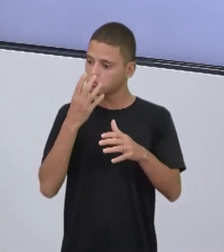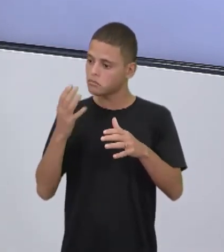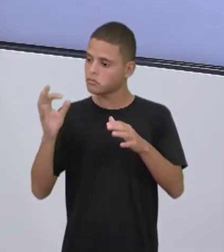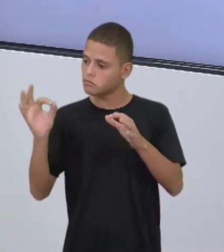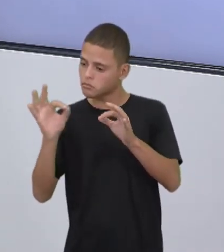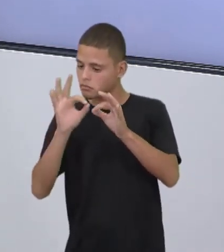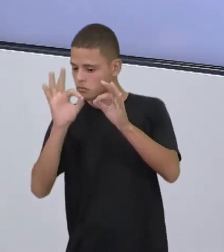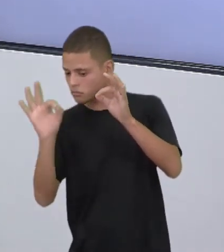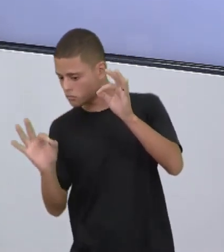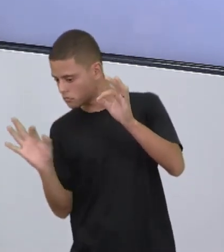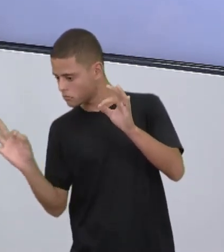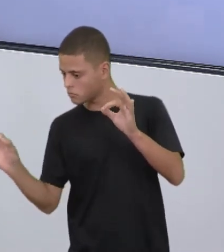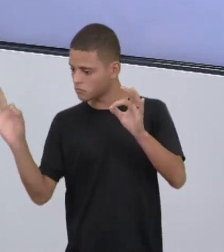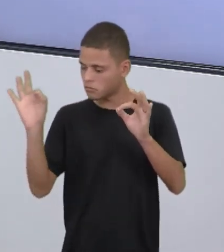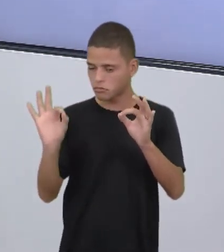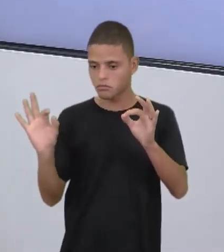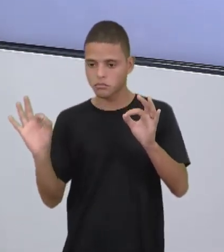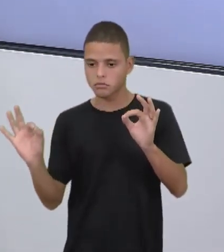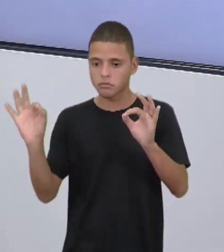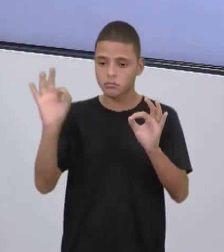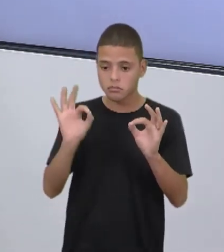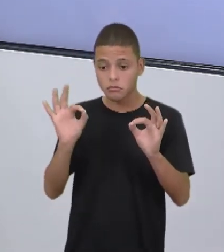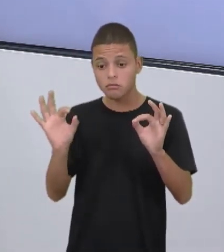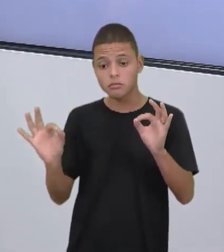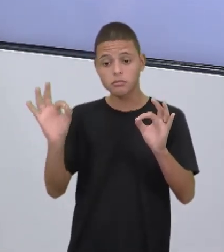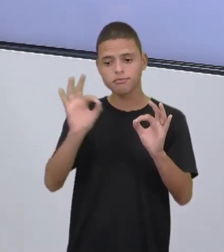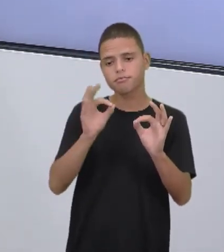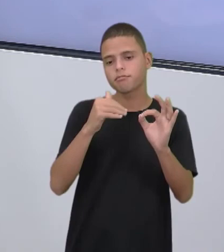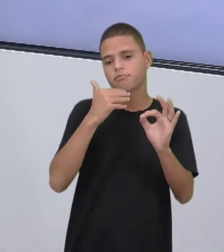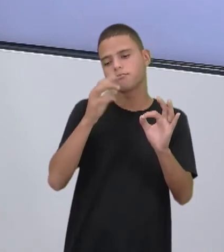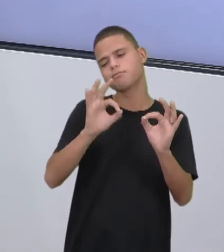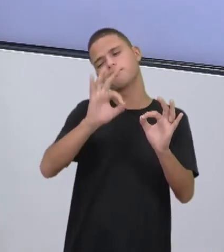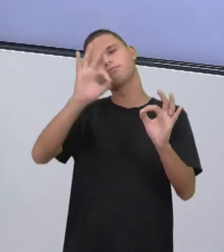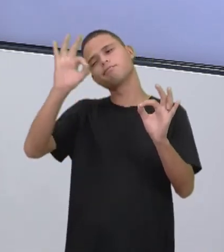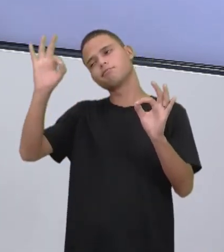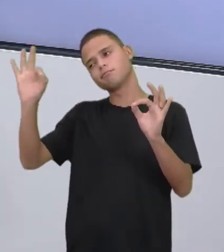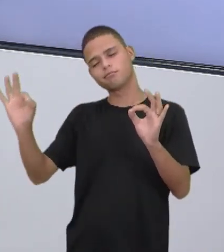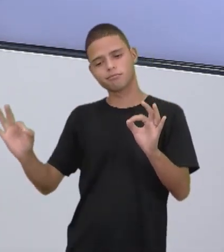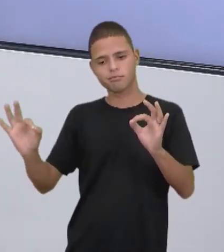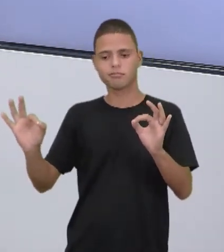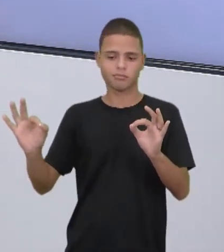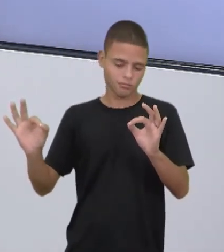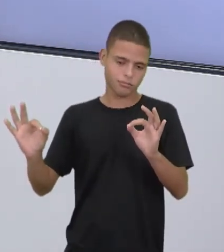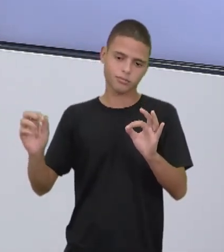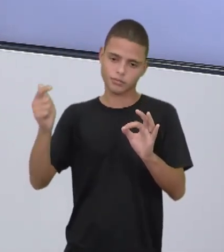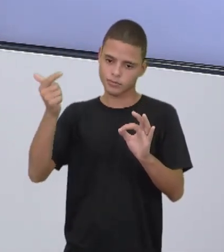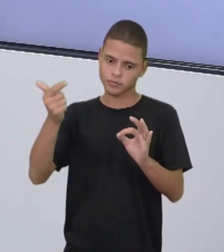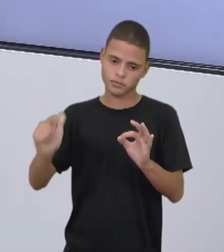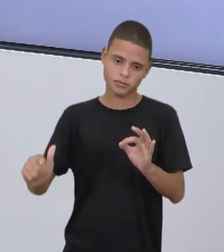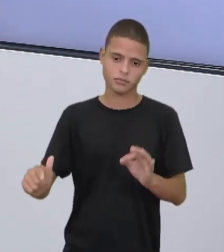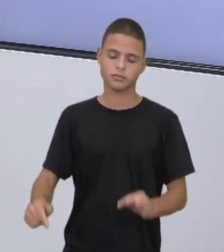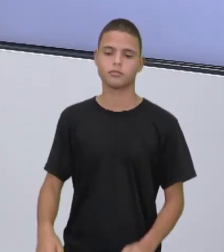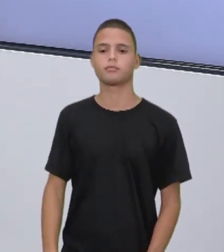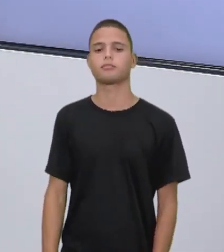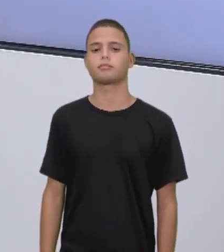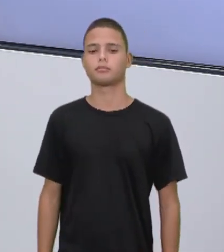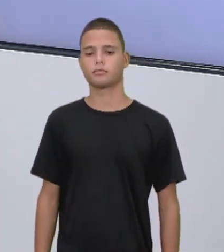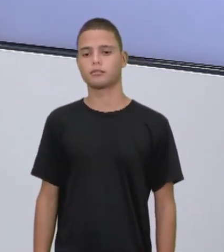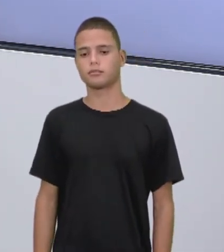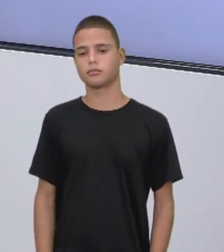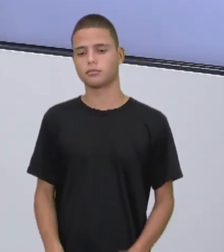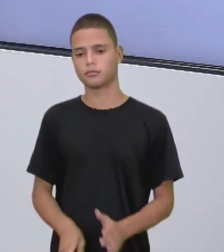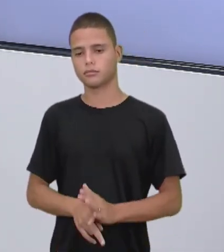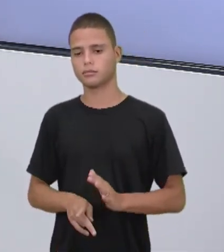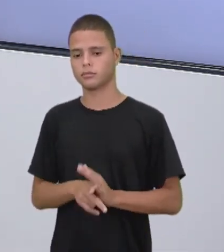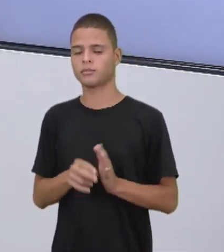quando ele não consegue receber energia para continuar, ele volta para o seu estado que é o que é confortável, né, para onde ele